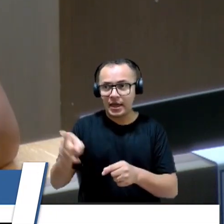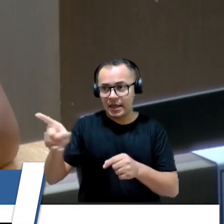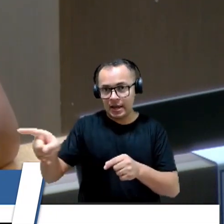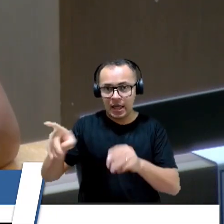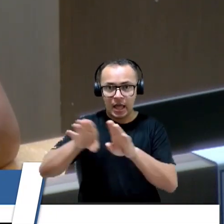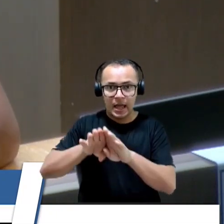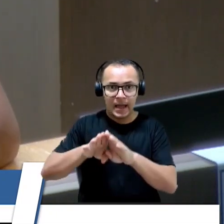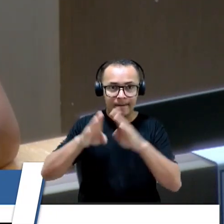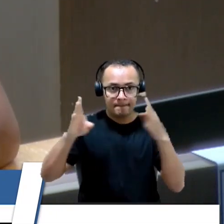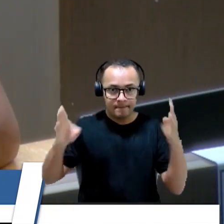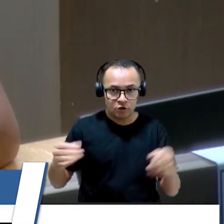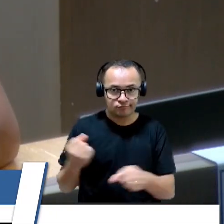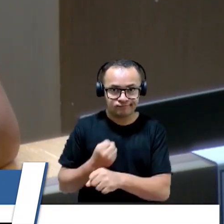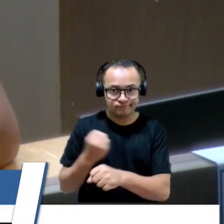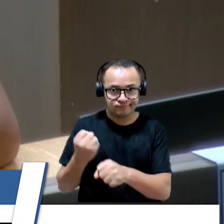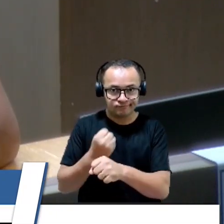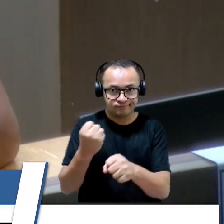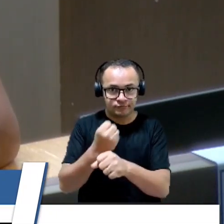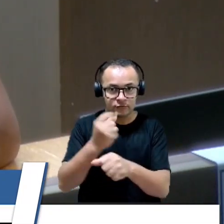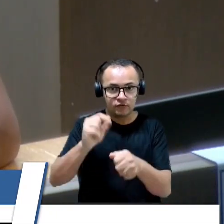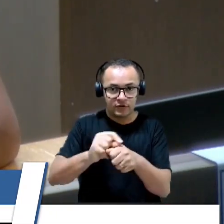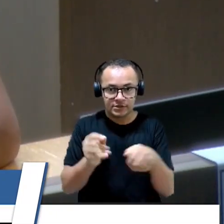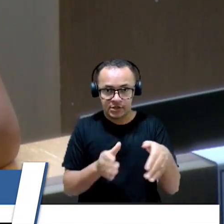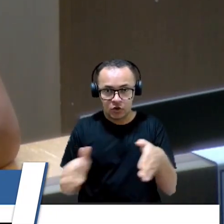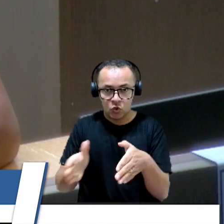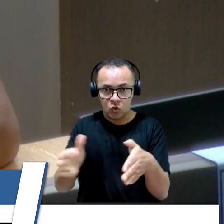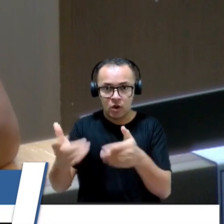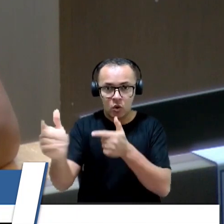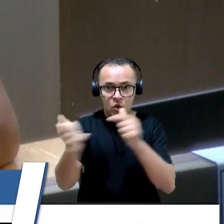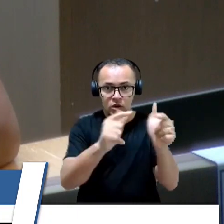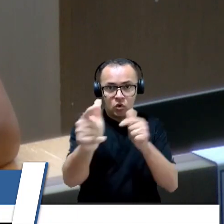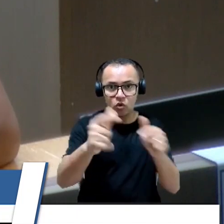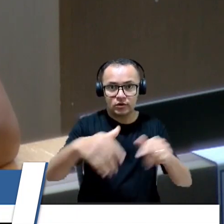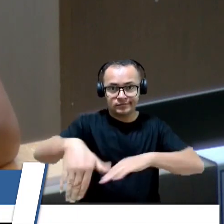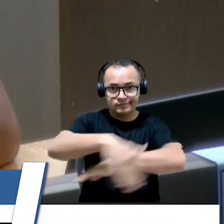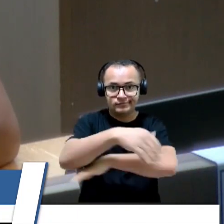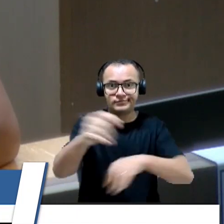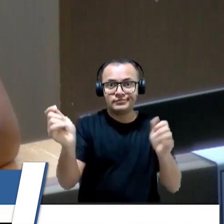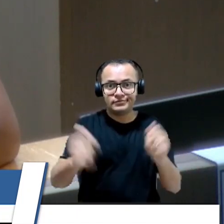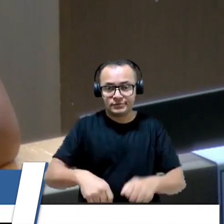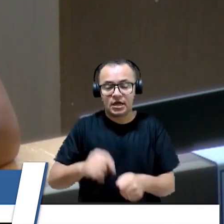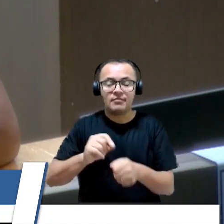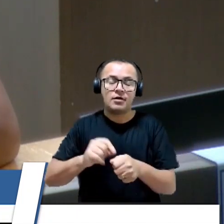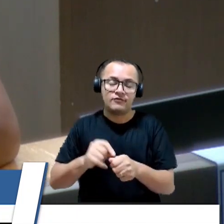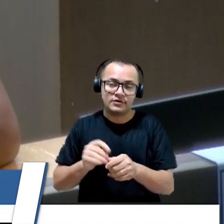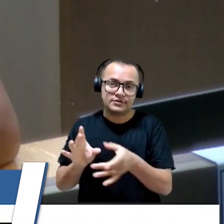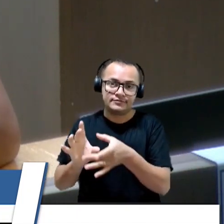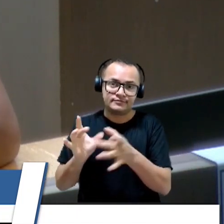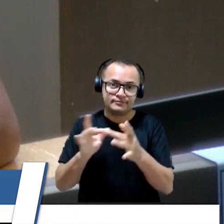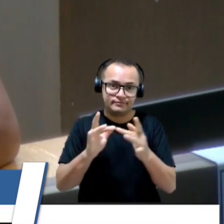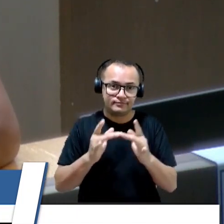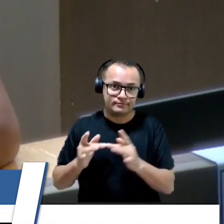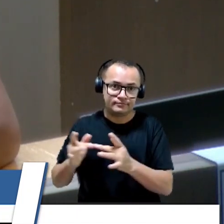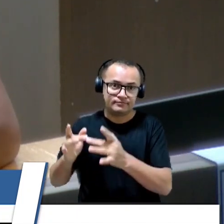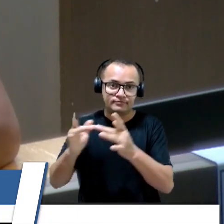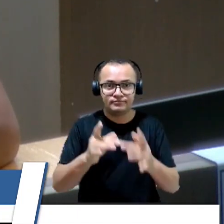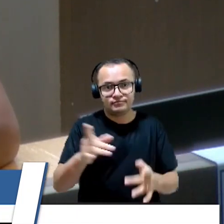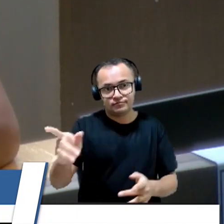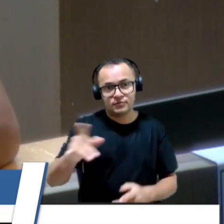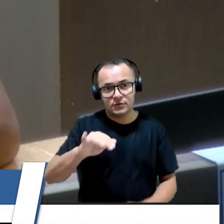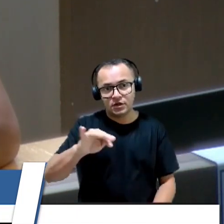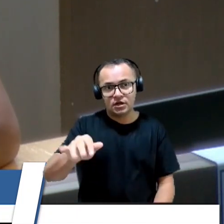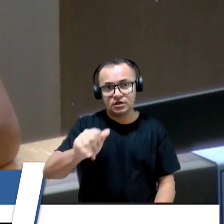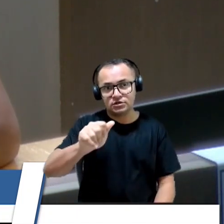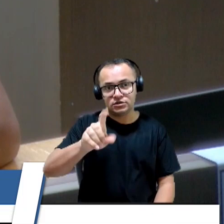mais rua, tem condições de abrir para poder interligar esses bairros do Jardim do Éder, Jardim Paulistano, ali no,